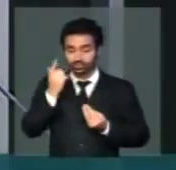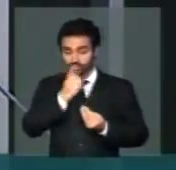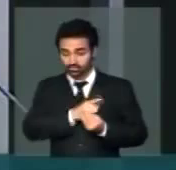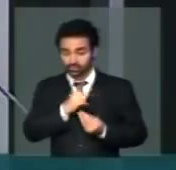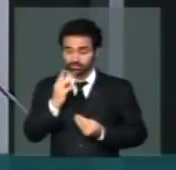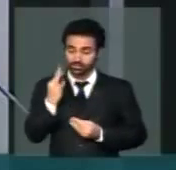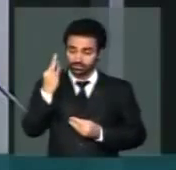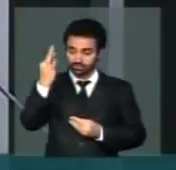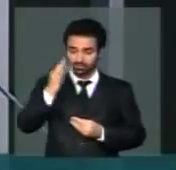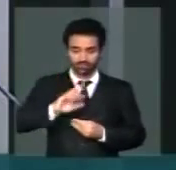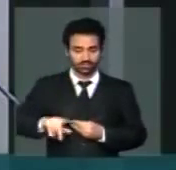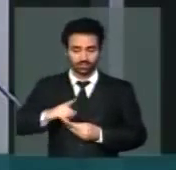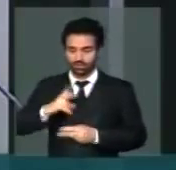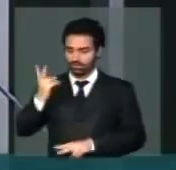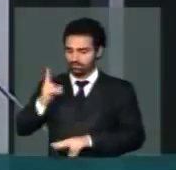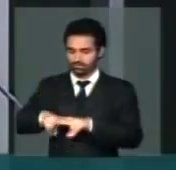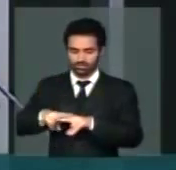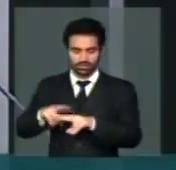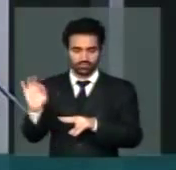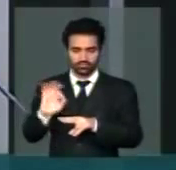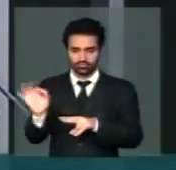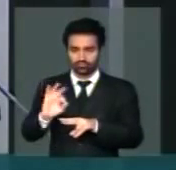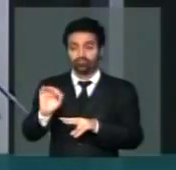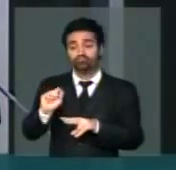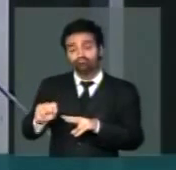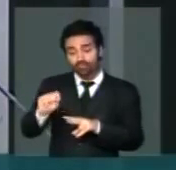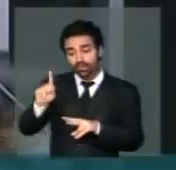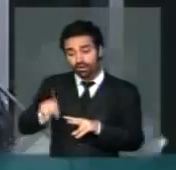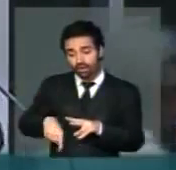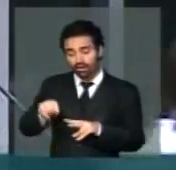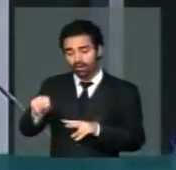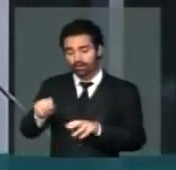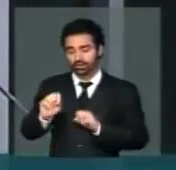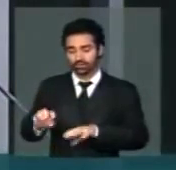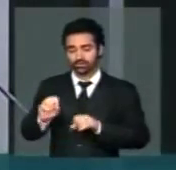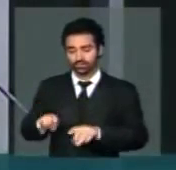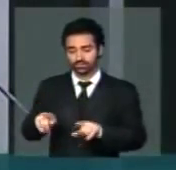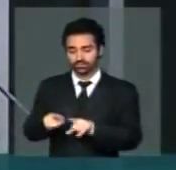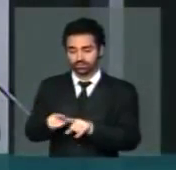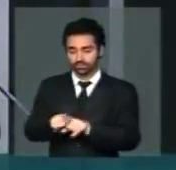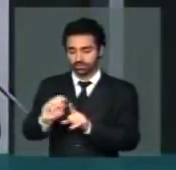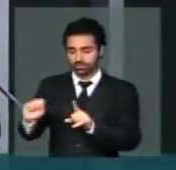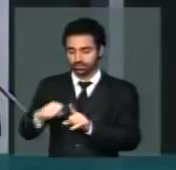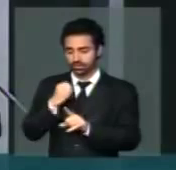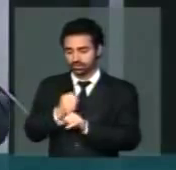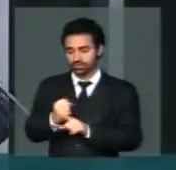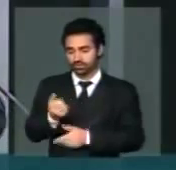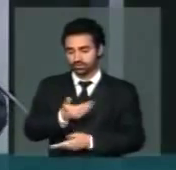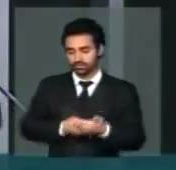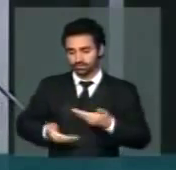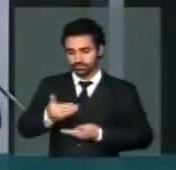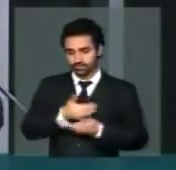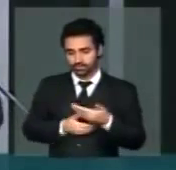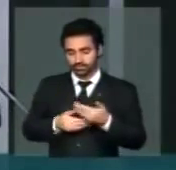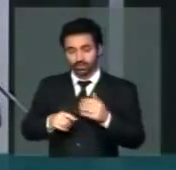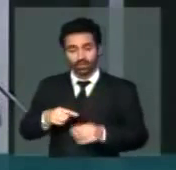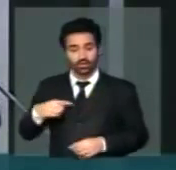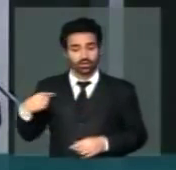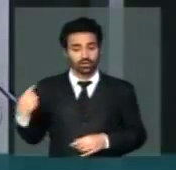a cadeia nem a penalização, é a educação e a socialização. Nós